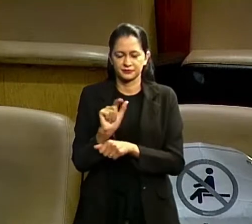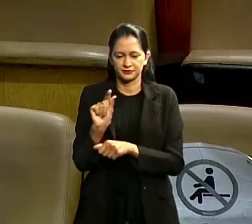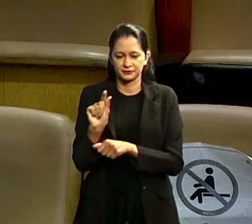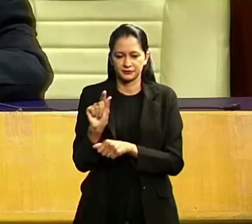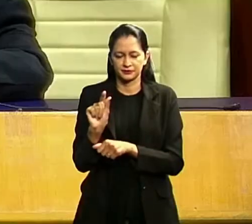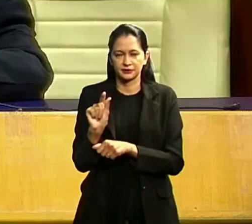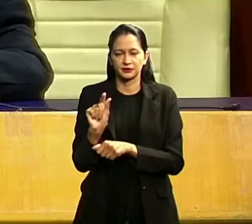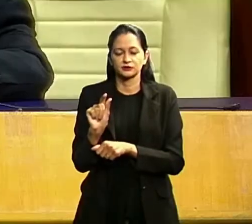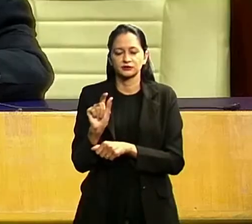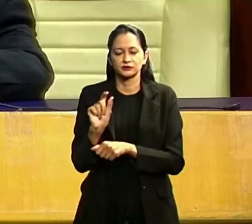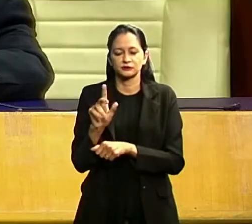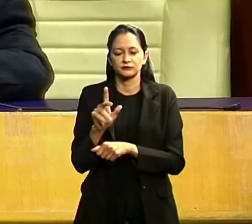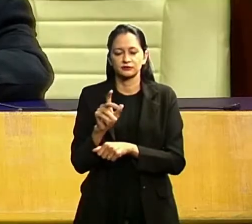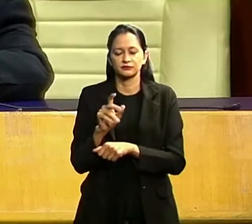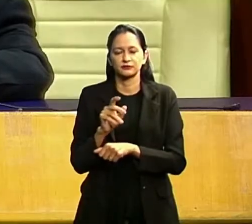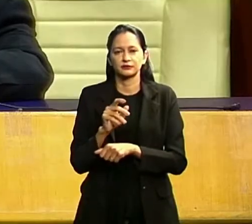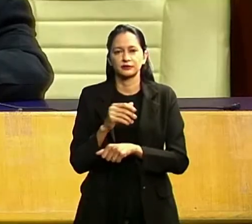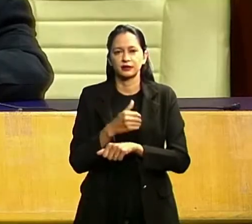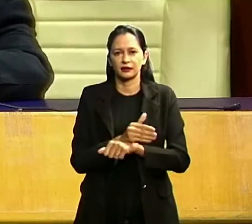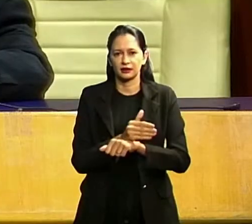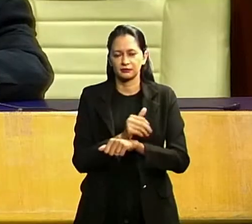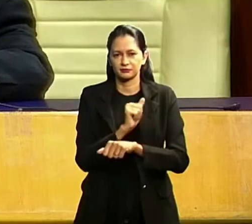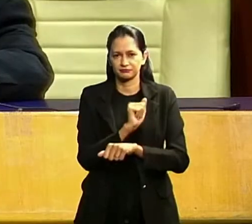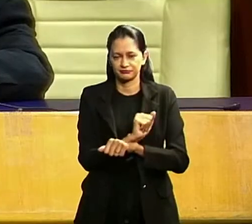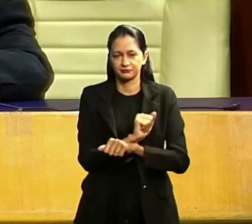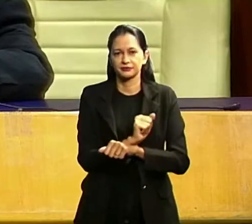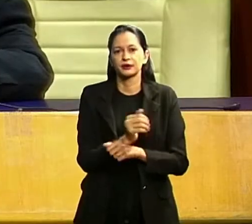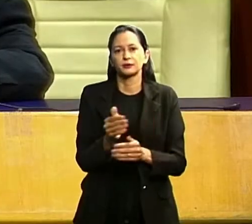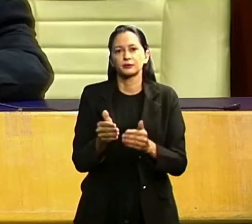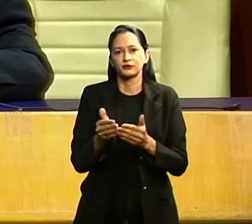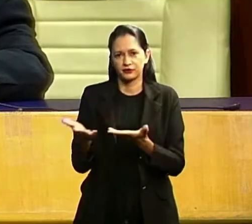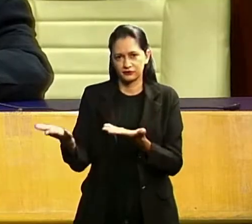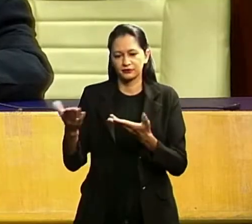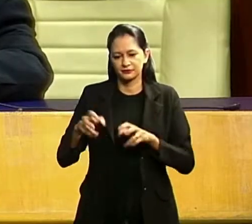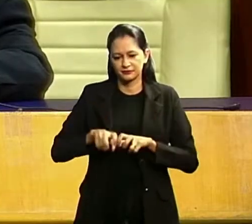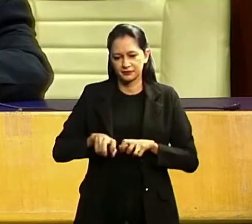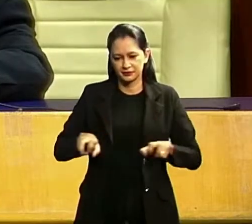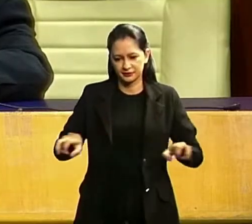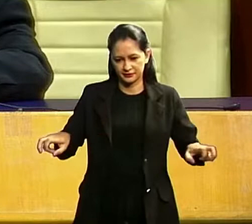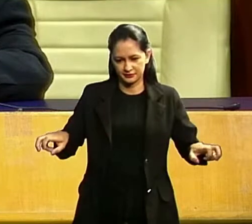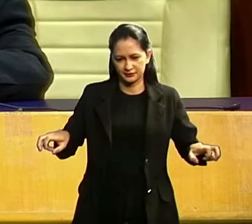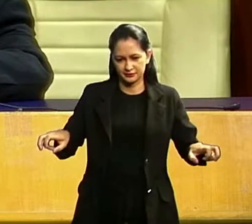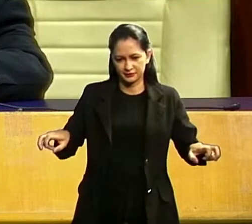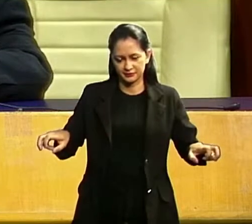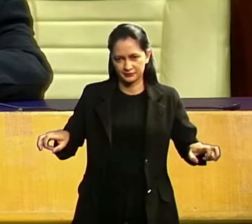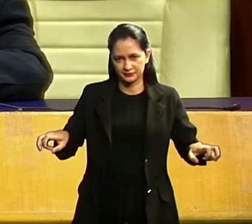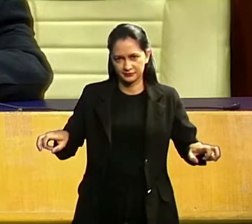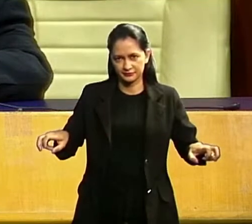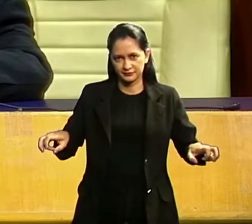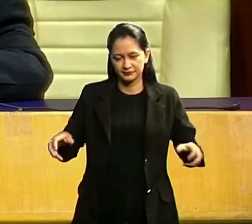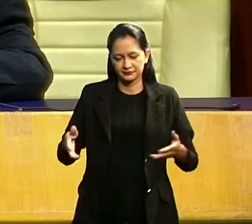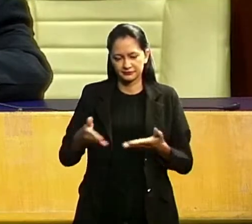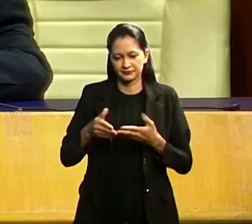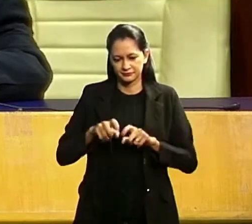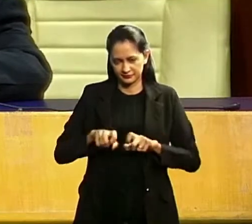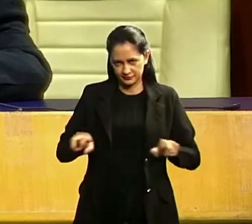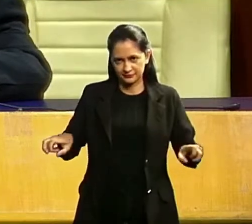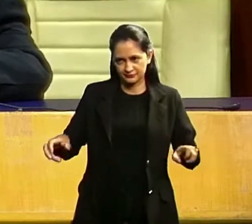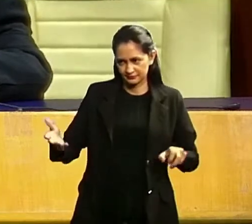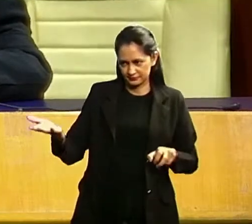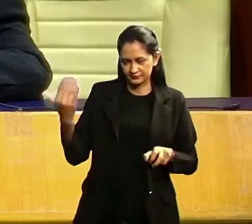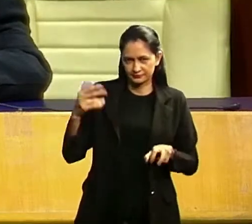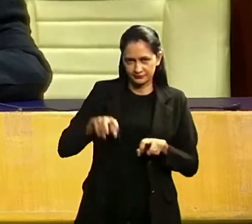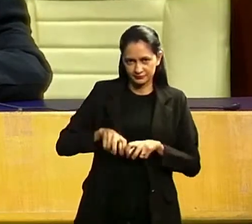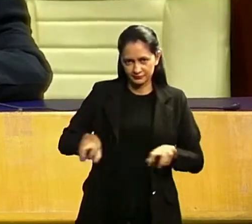Só trava o tempo da vereadora um minuto. Convidar a ilustre vereadora para fazer parte aqui da mesa, até isso a vereadora mesmo. Fazer a sua homenagem, vereadora